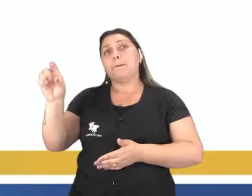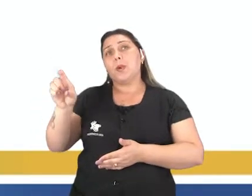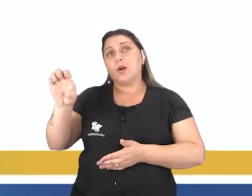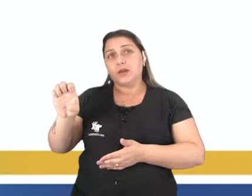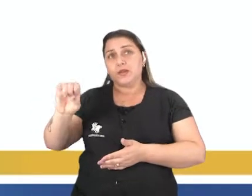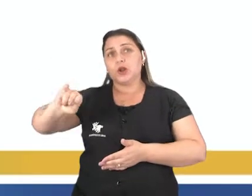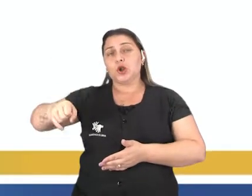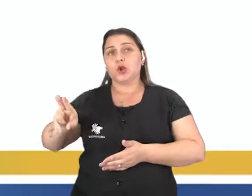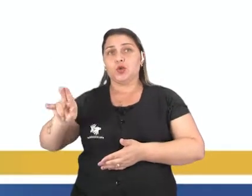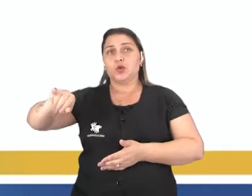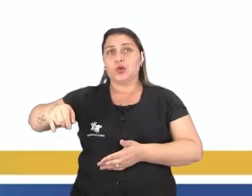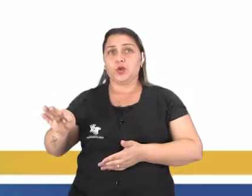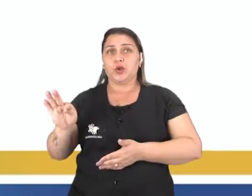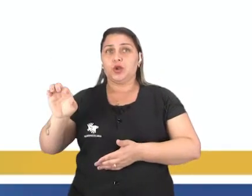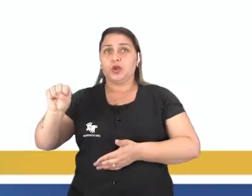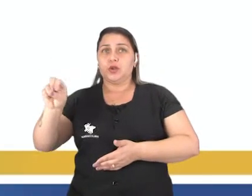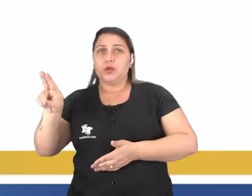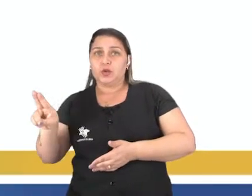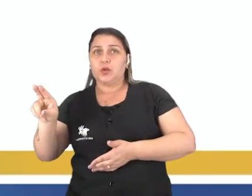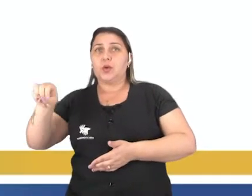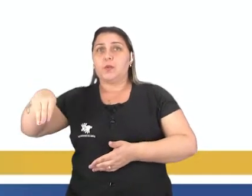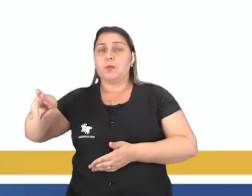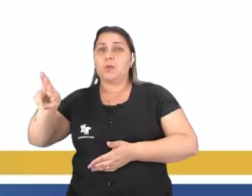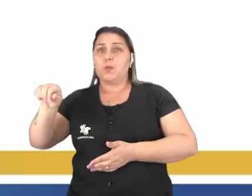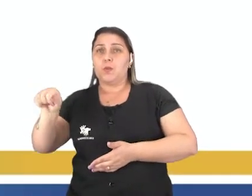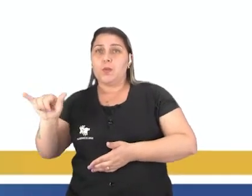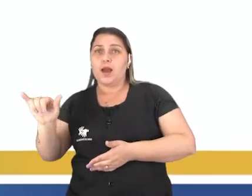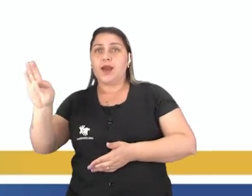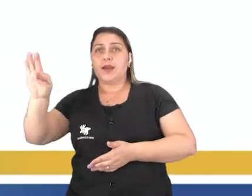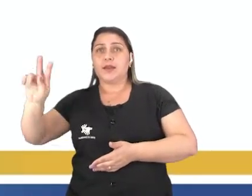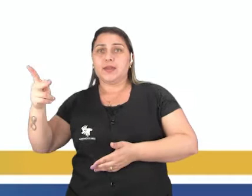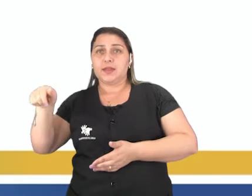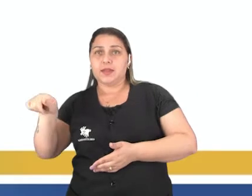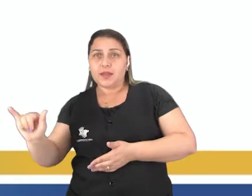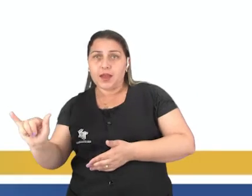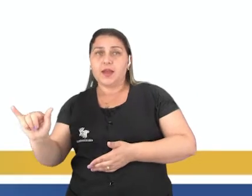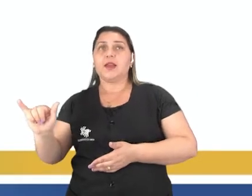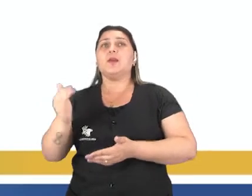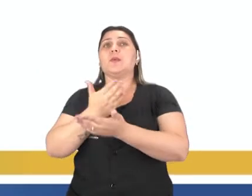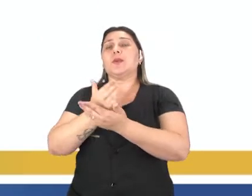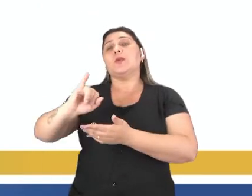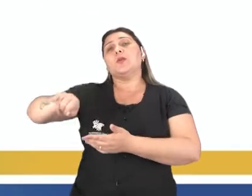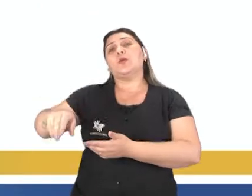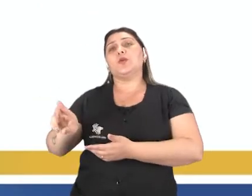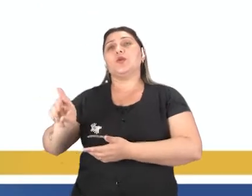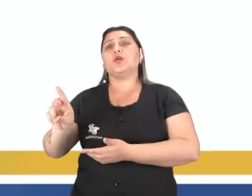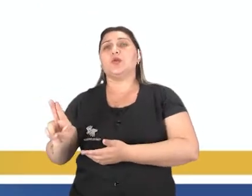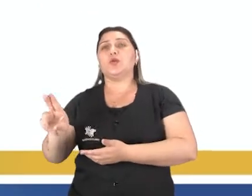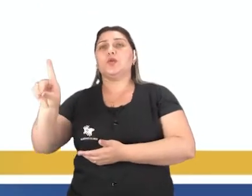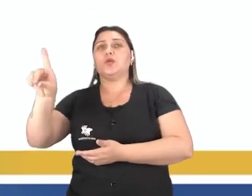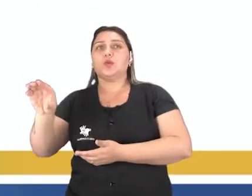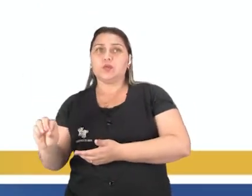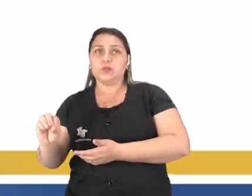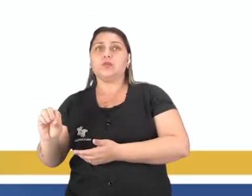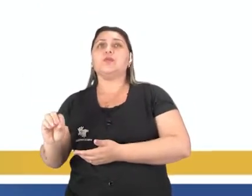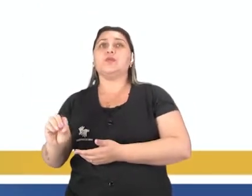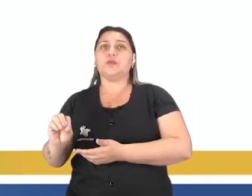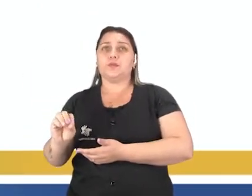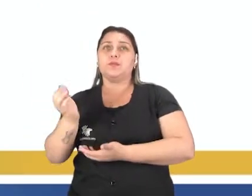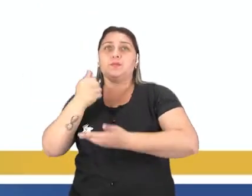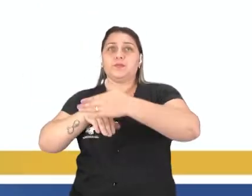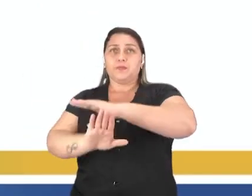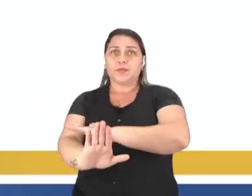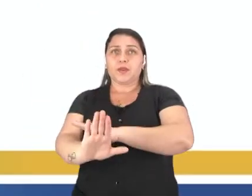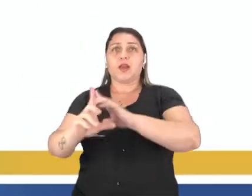muay thai, né? A gente vai falar um pouquinho sobre algumas dessas hoje. Começando pelo judô. O judô é uma arte